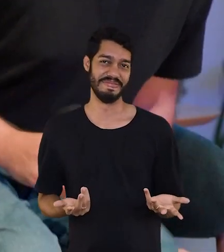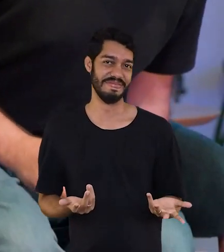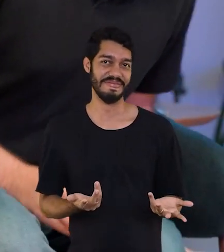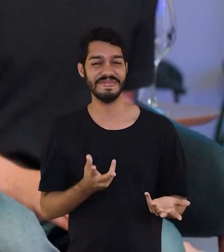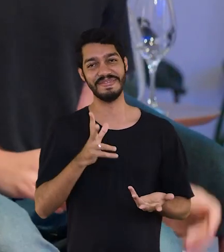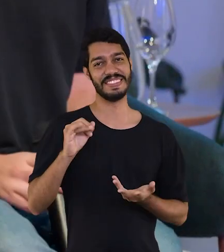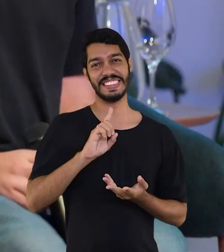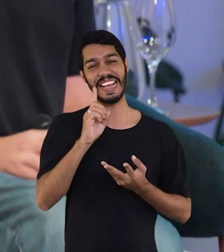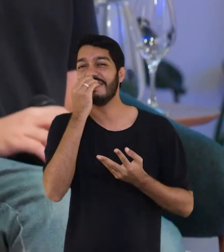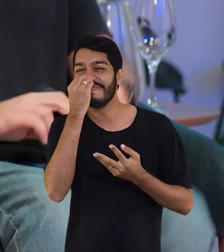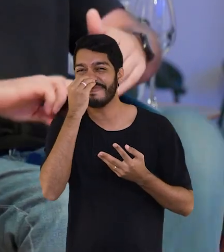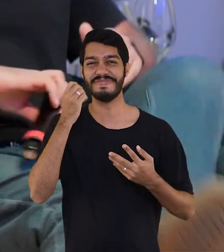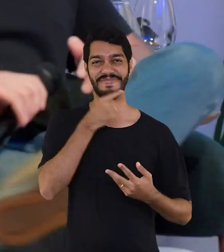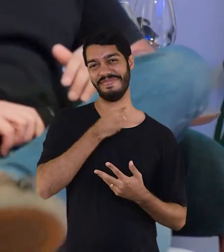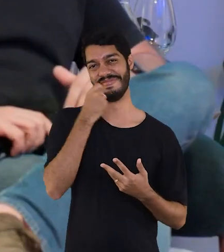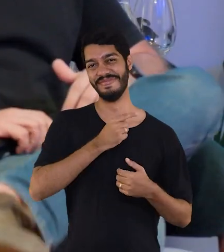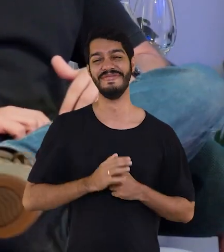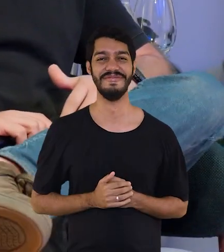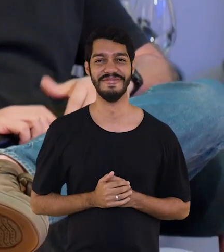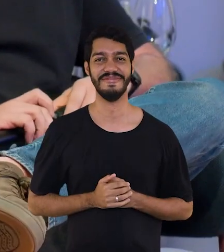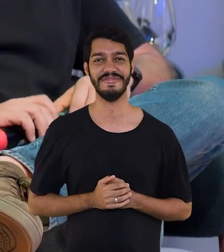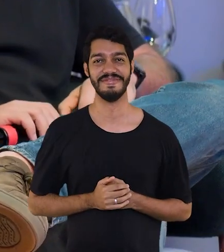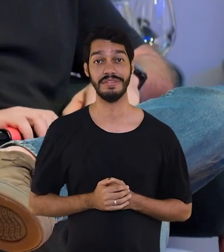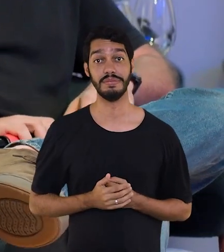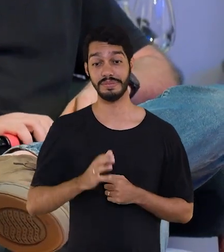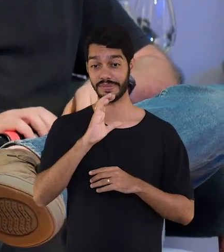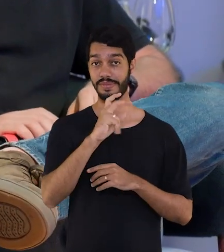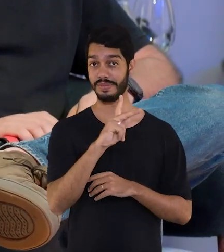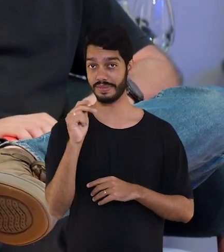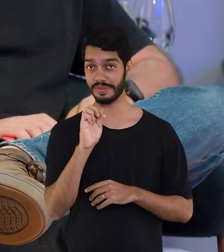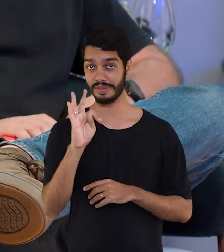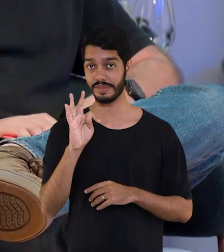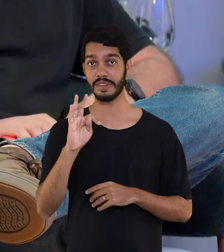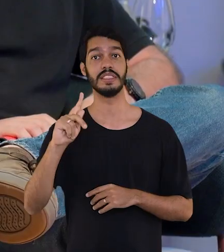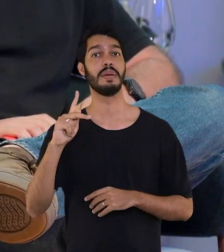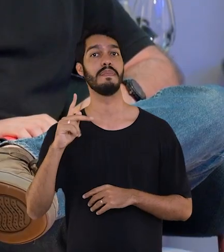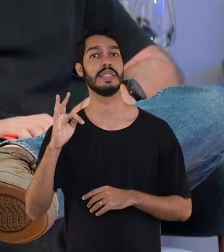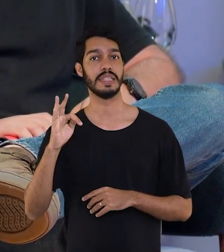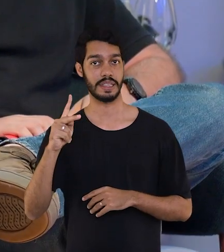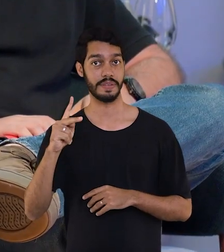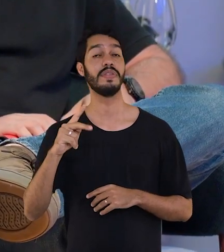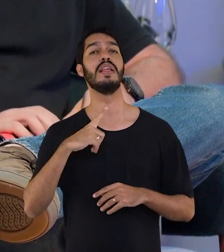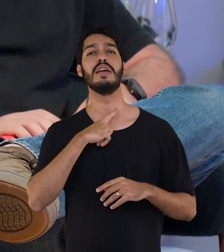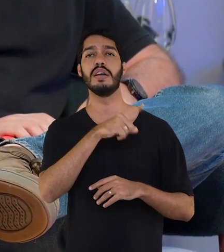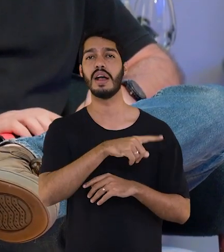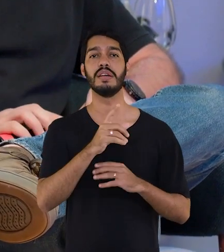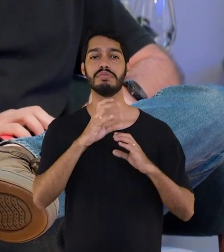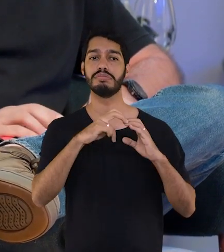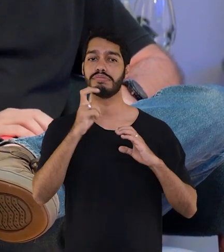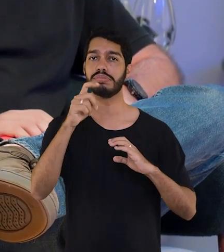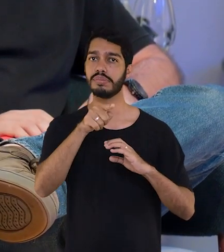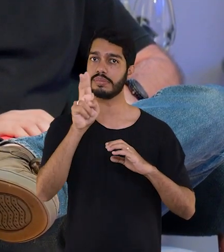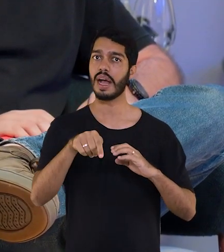ela. Queria um monte de coisa, mas não me agradecia, né? É isso. Então, além do ChatGPT, então vejam, no ChatGPT,